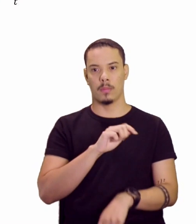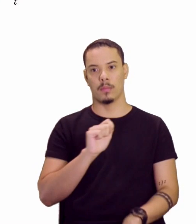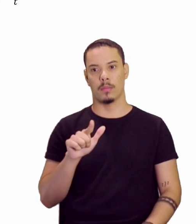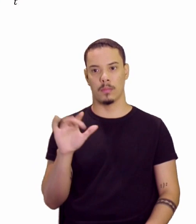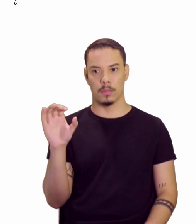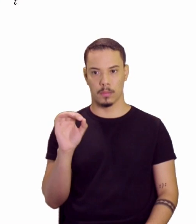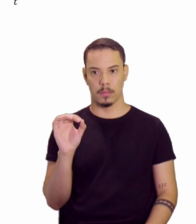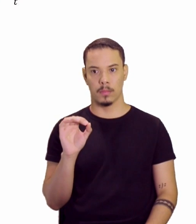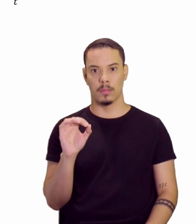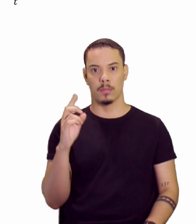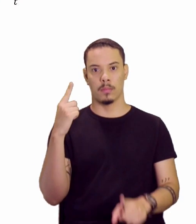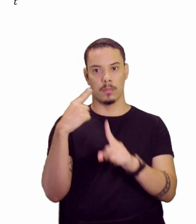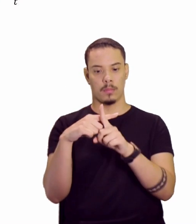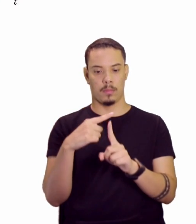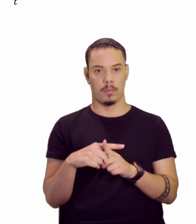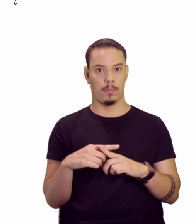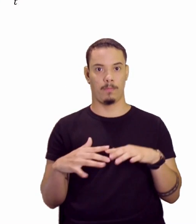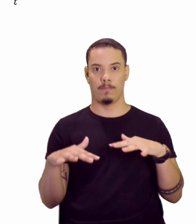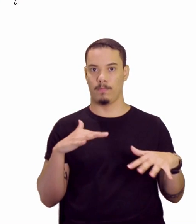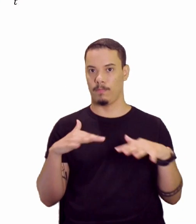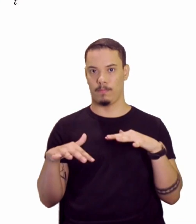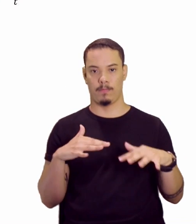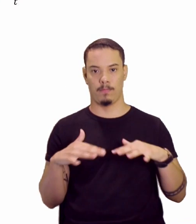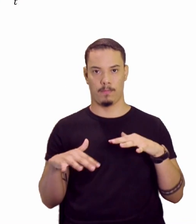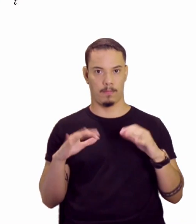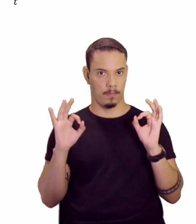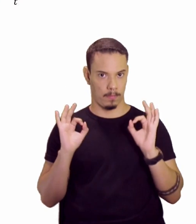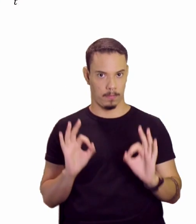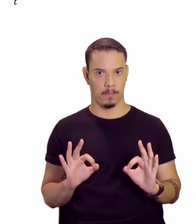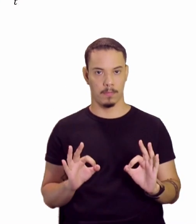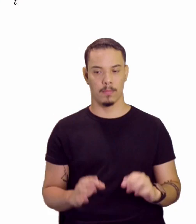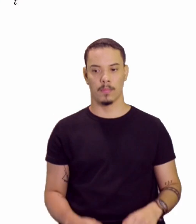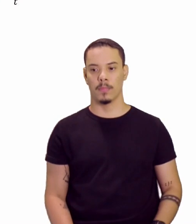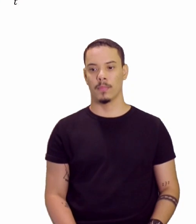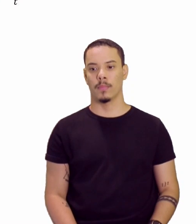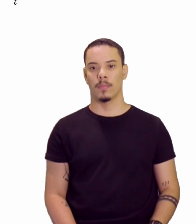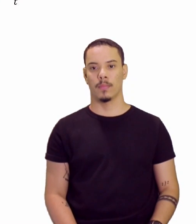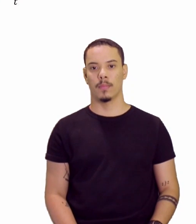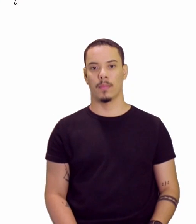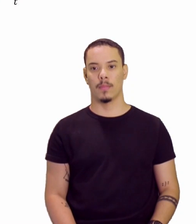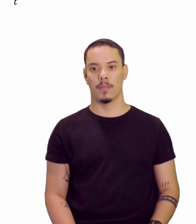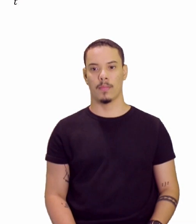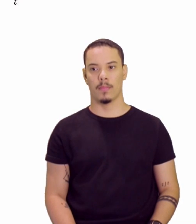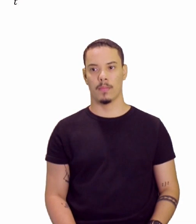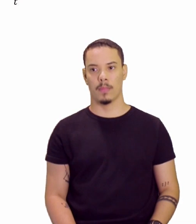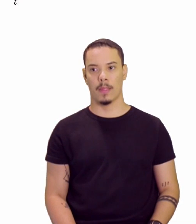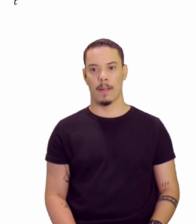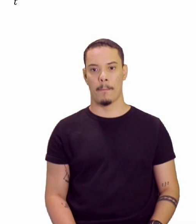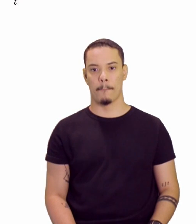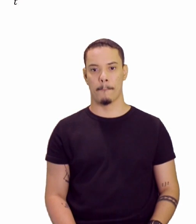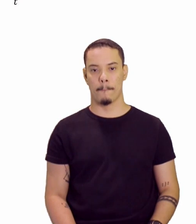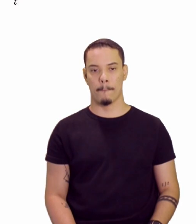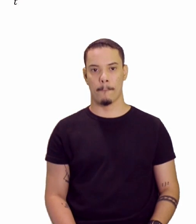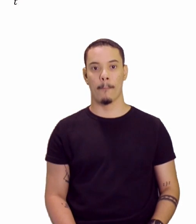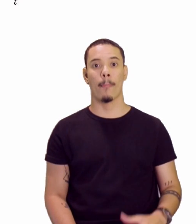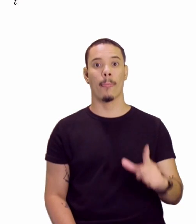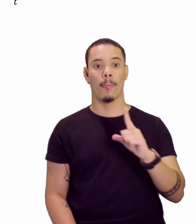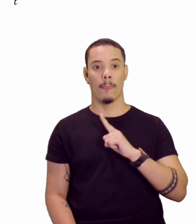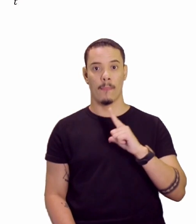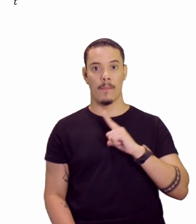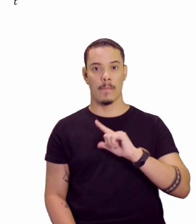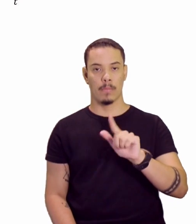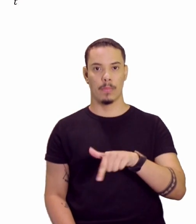0, sinais iguais, movimento acelerado, certo? E aqui desce para o nosso... Aí nós